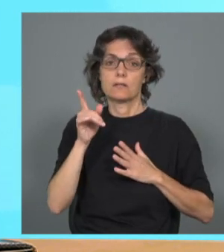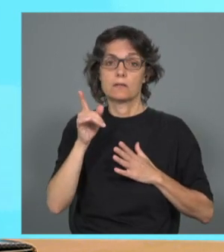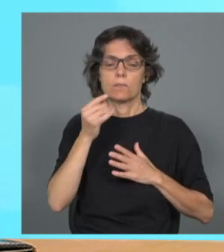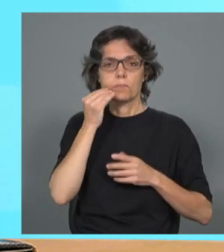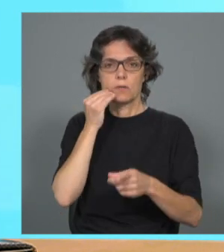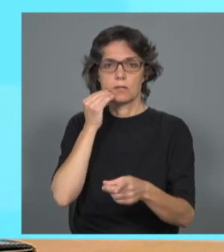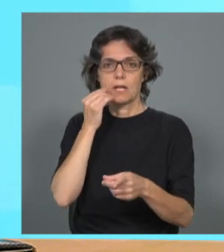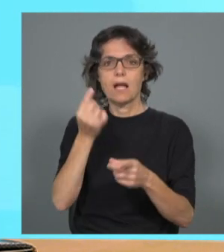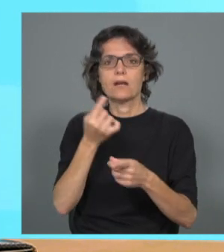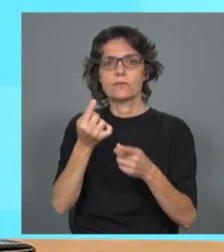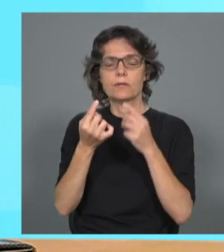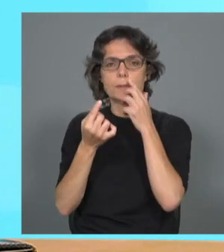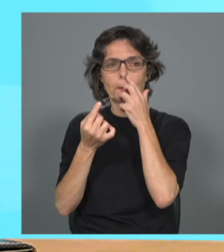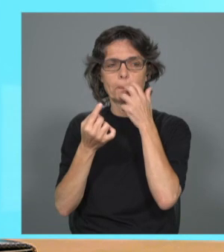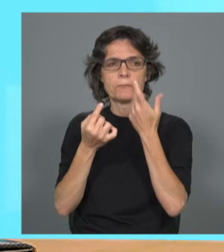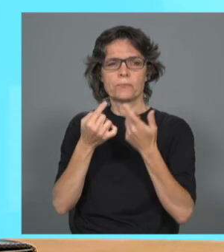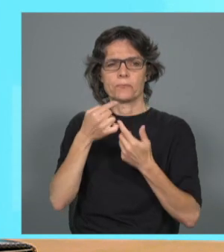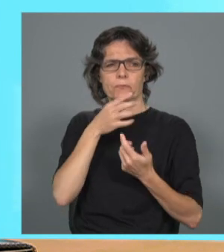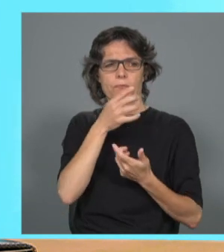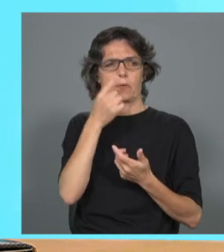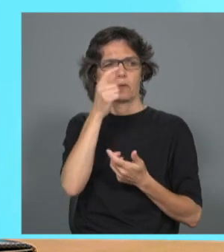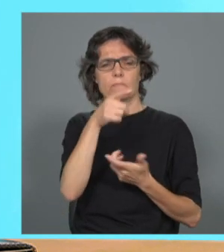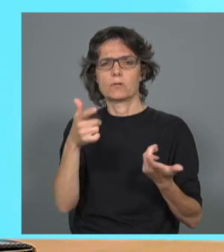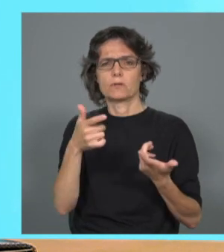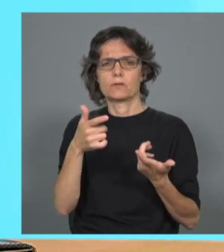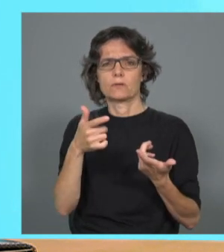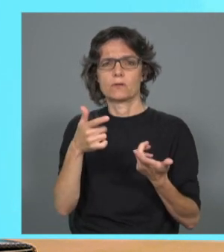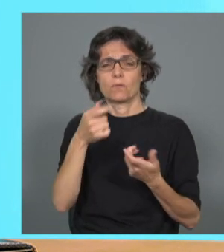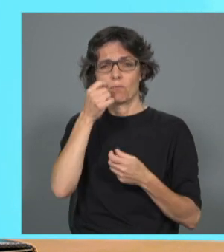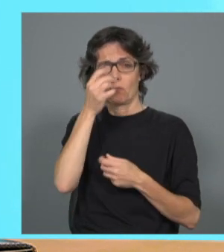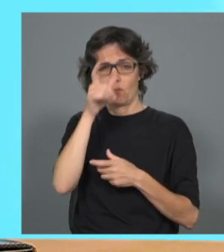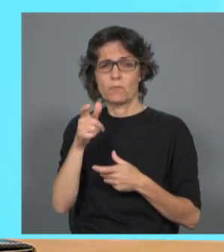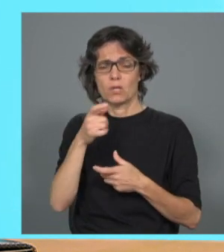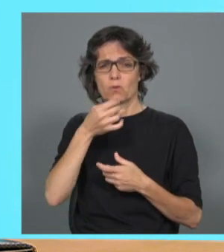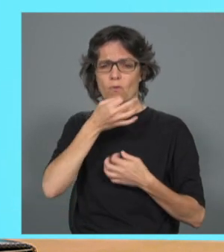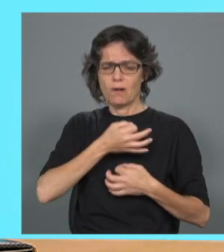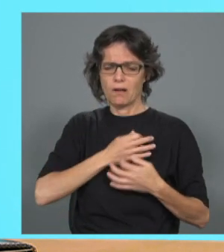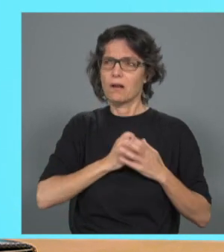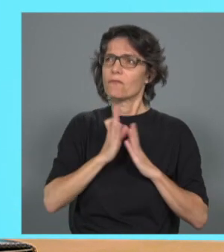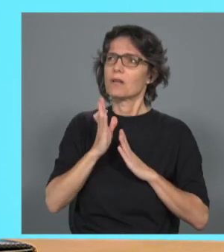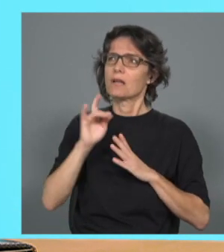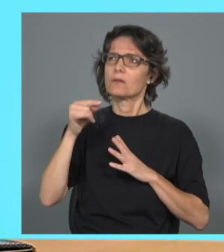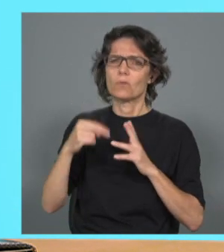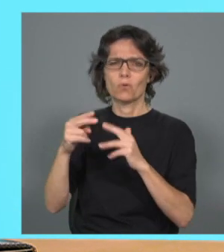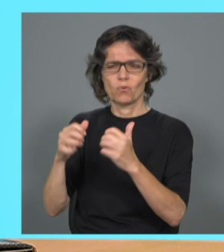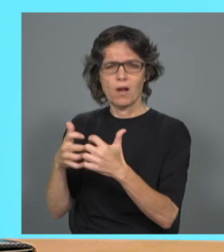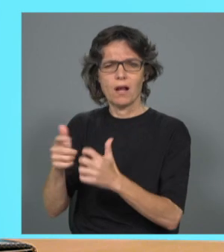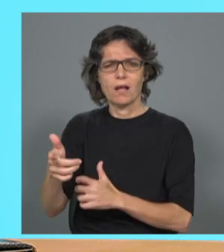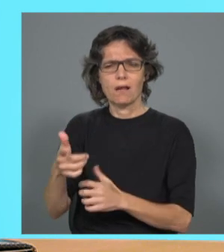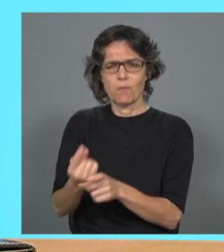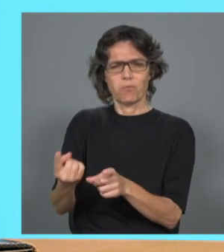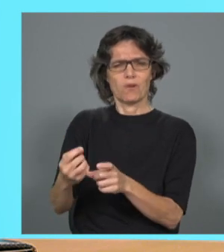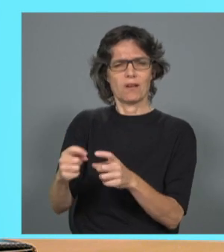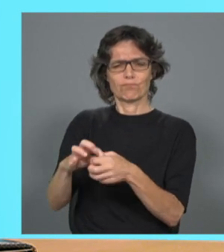é contraditório um crente estar ao serviço da guerra, não? Estar a construir a guerra. Não faz sentido, não é? Não faz